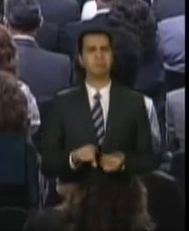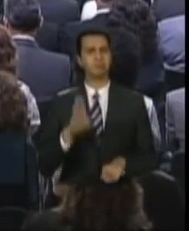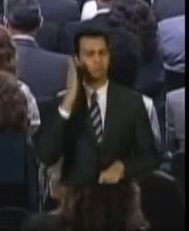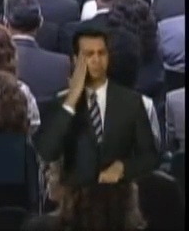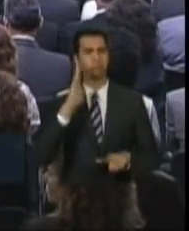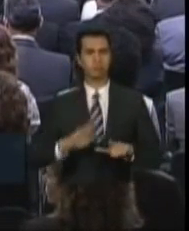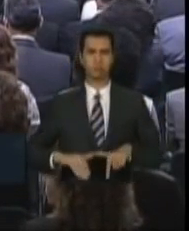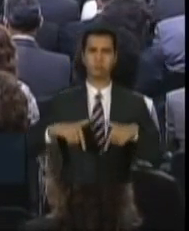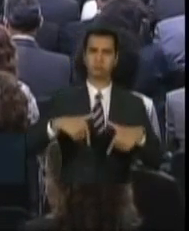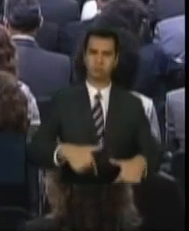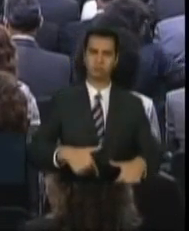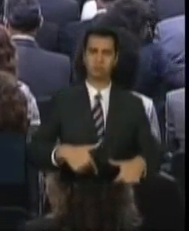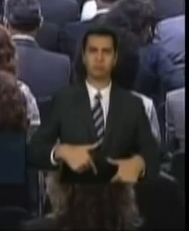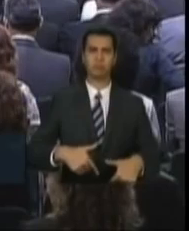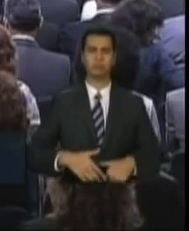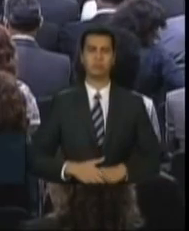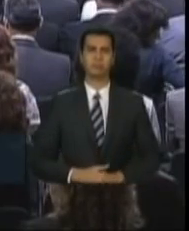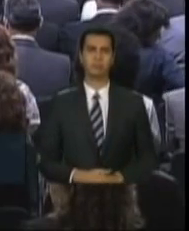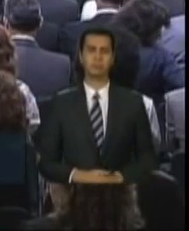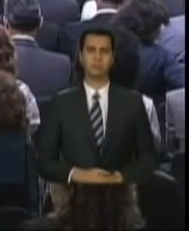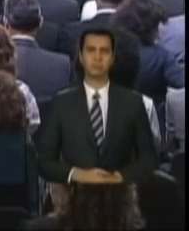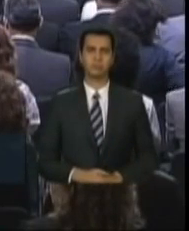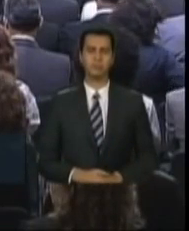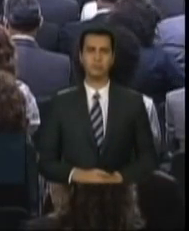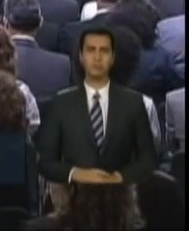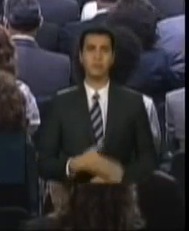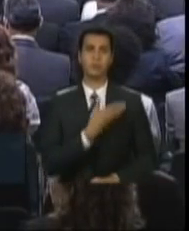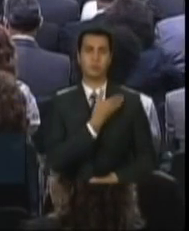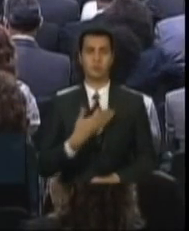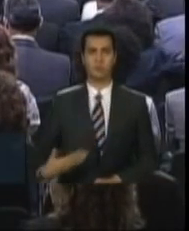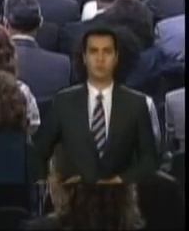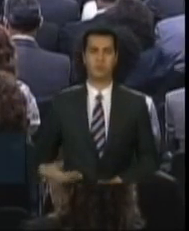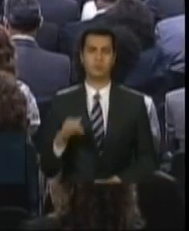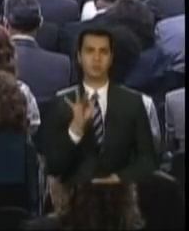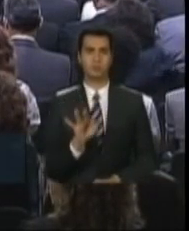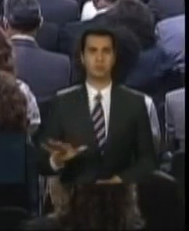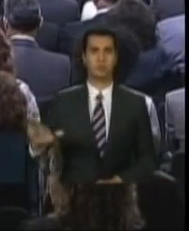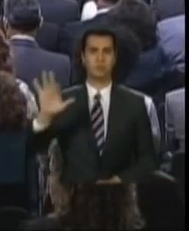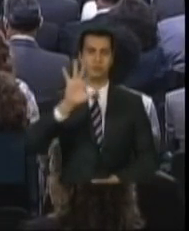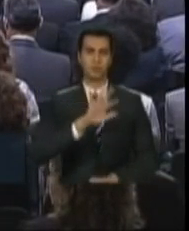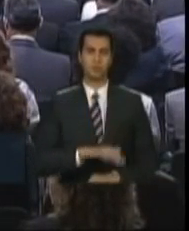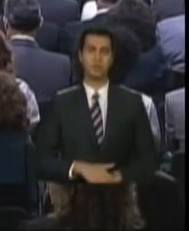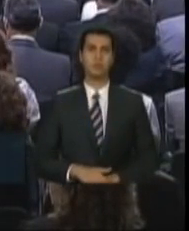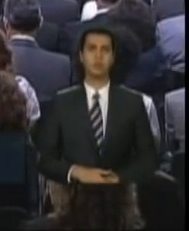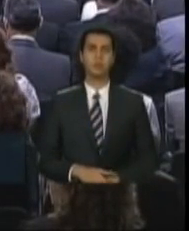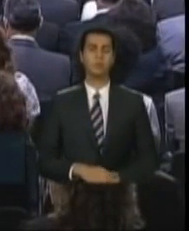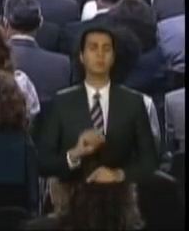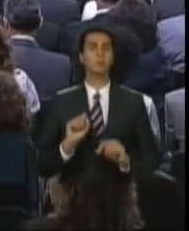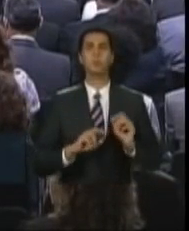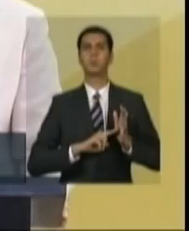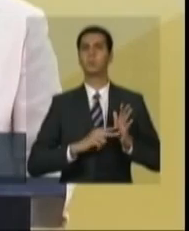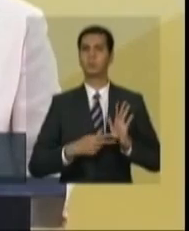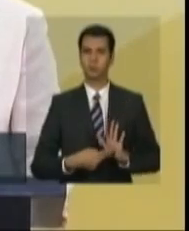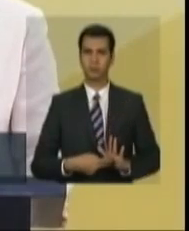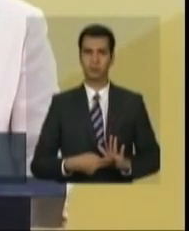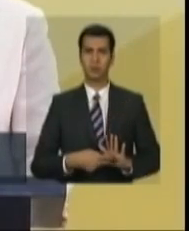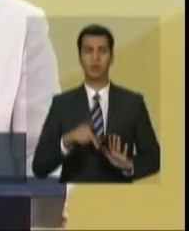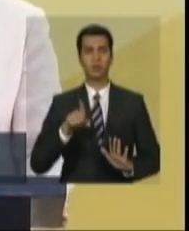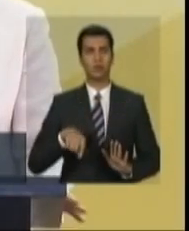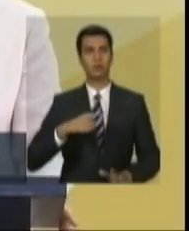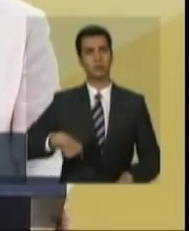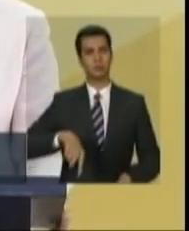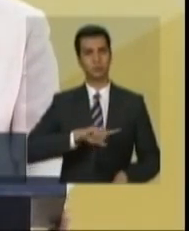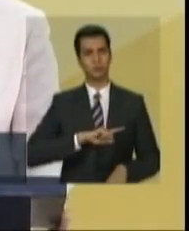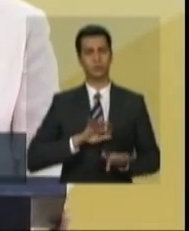qualquer tipo de desafio. Da parte do governo federal, isso significa uma lição de humildade